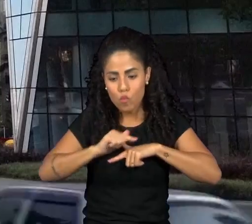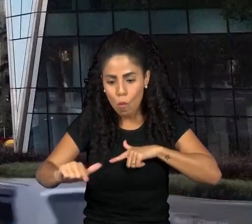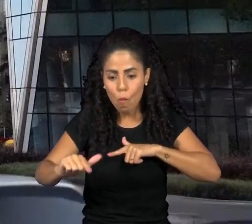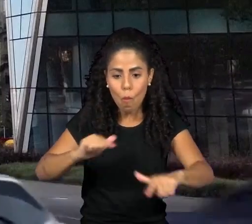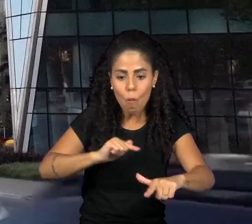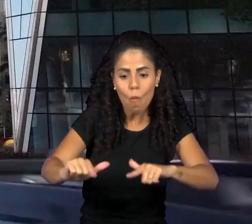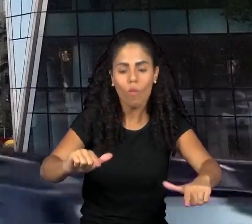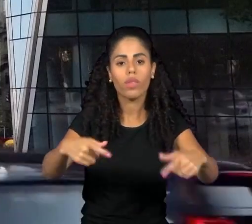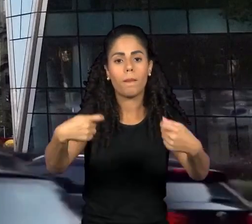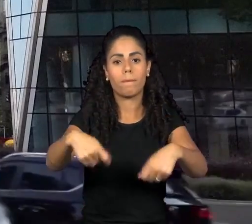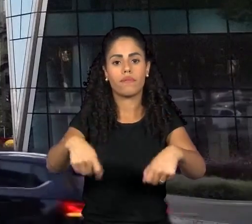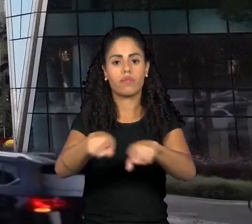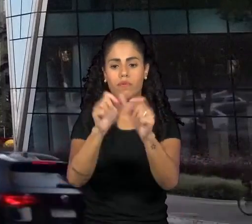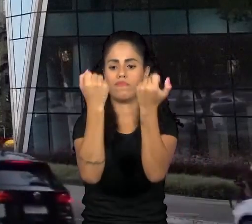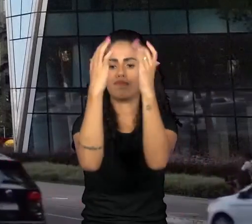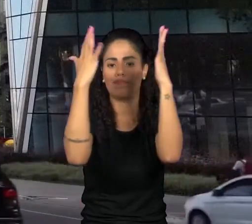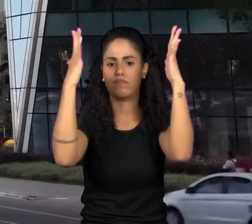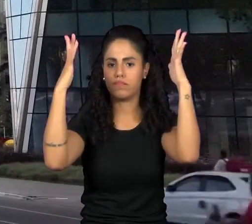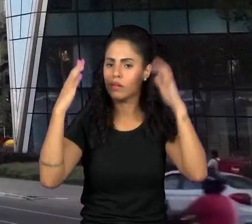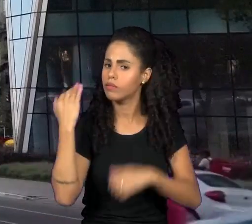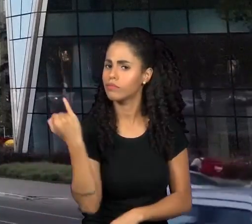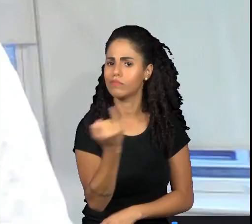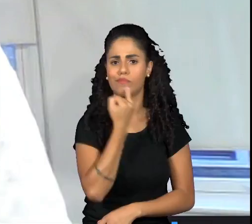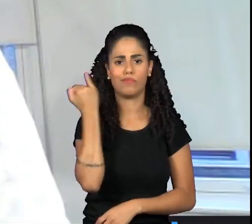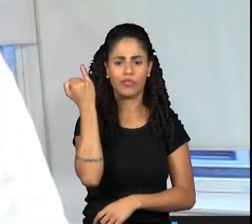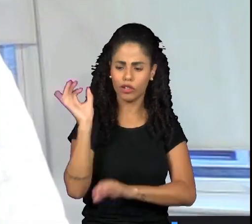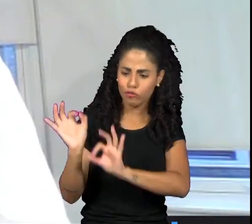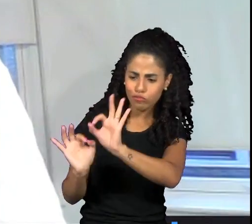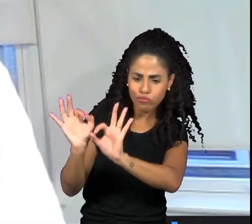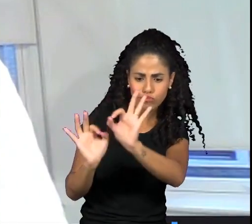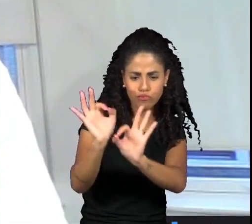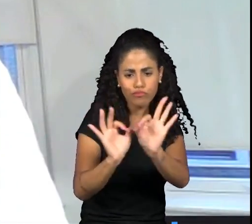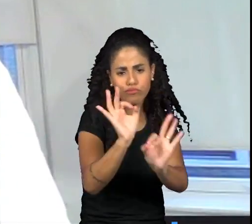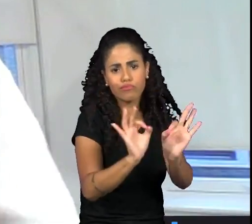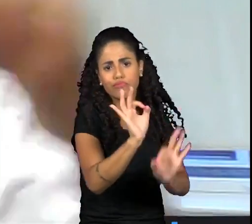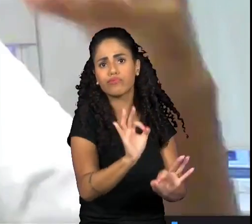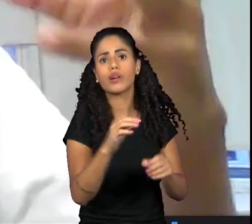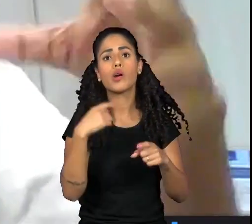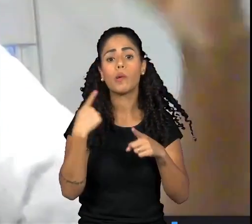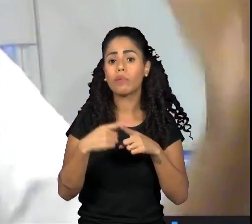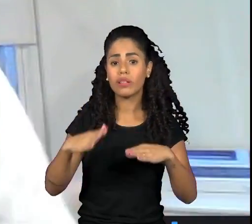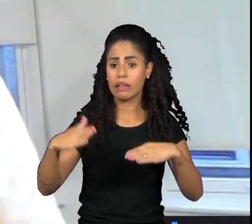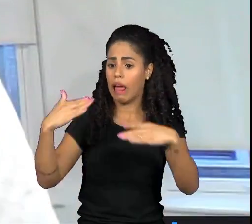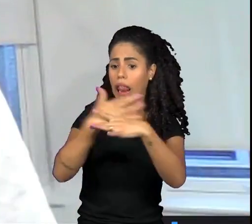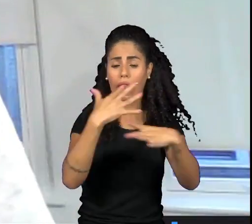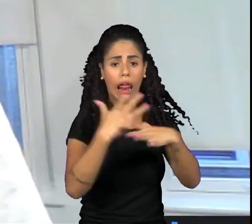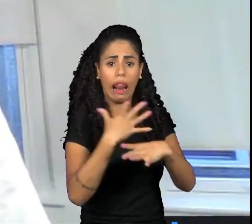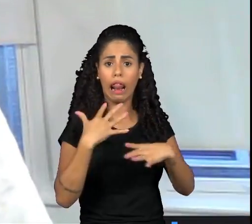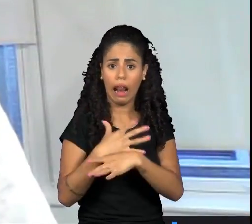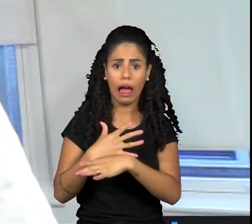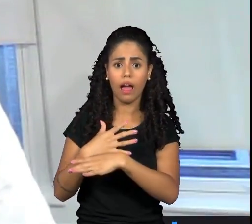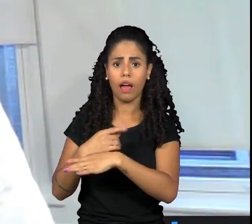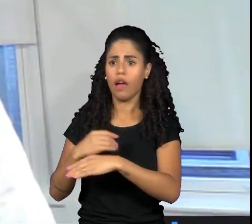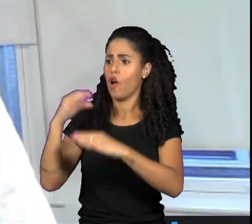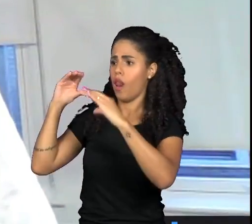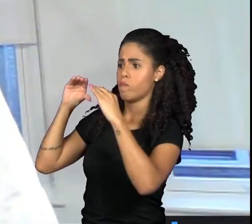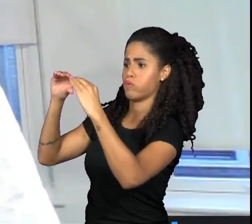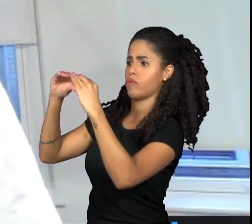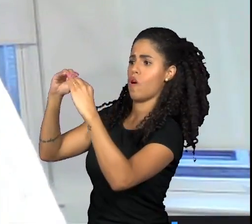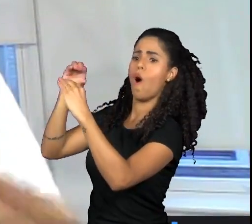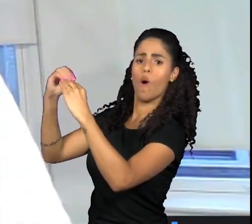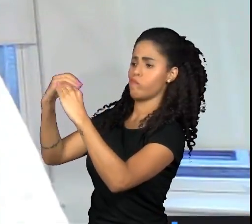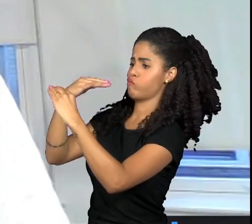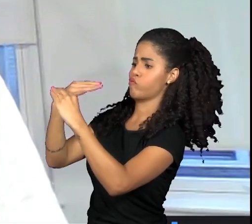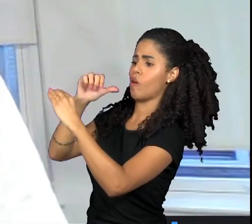restinga, as áreas de matas ciliares desses rios, senão a gente vai ter que tornar a cidade um ar-condicionado, né? Mas um